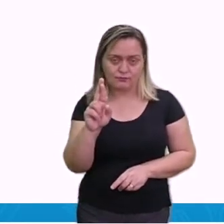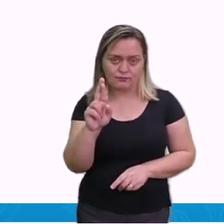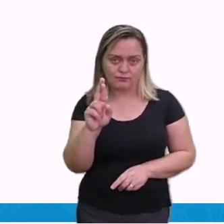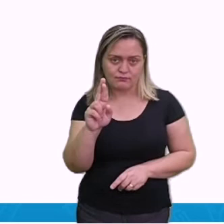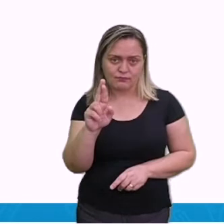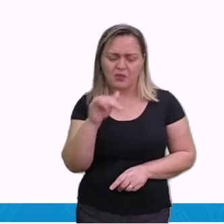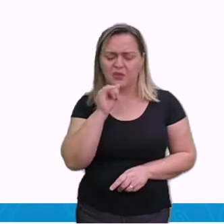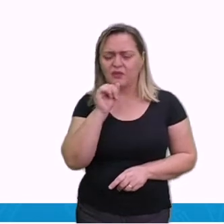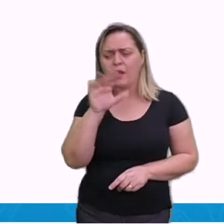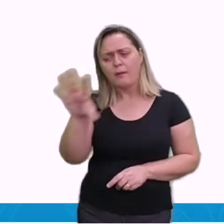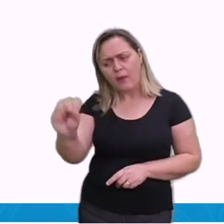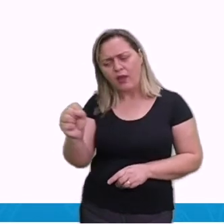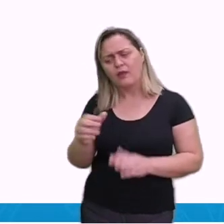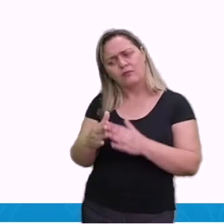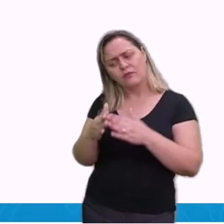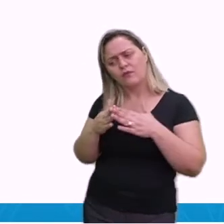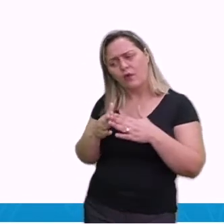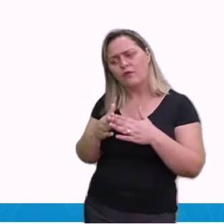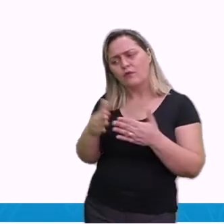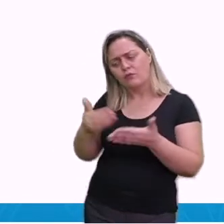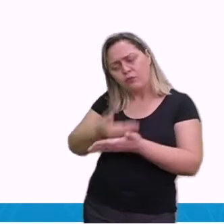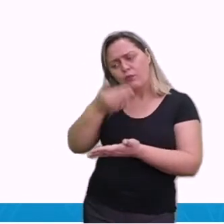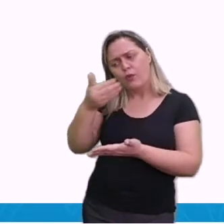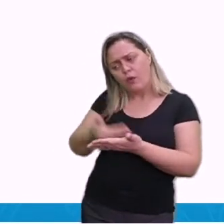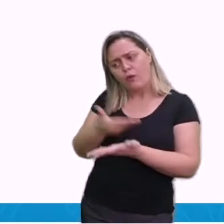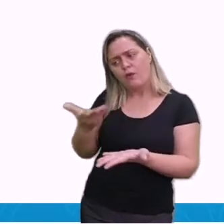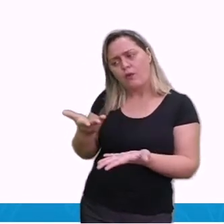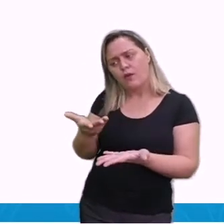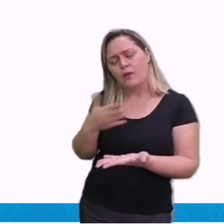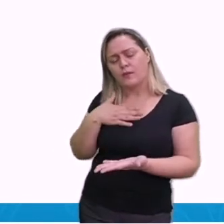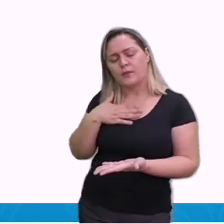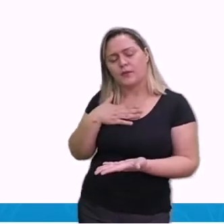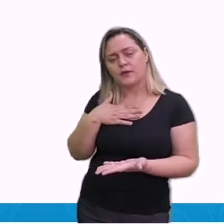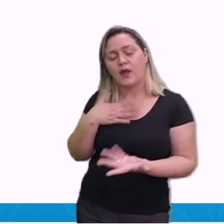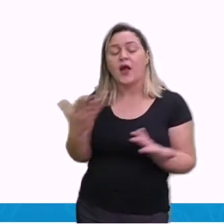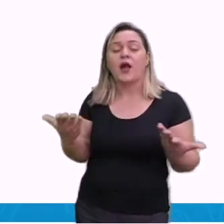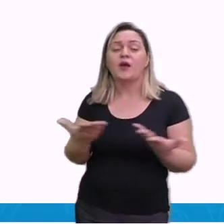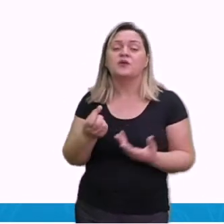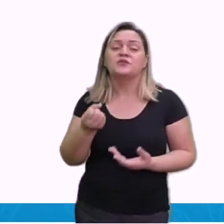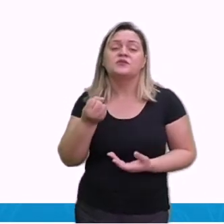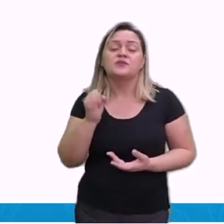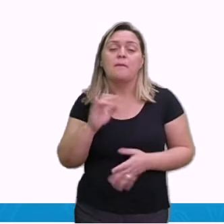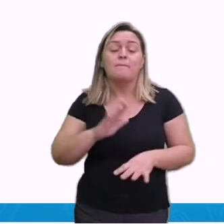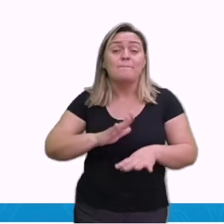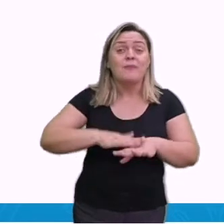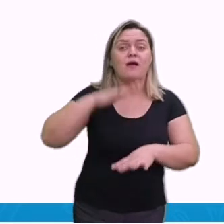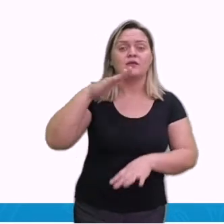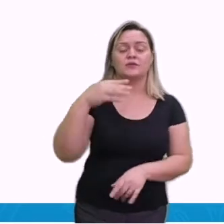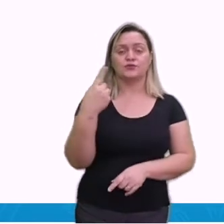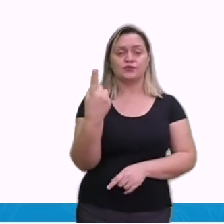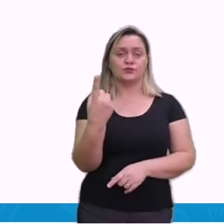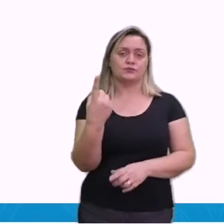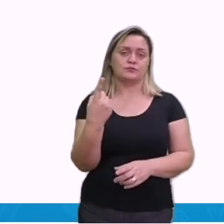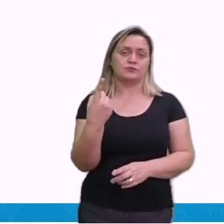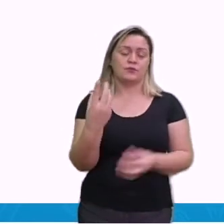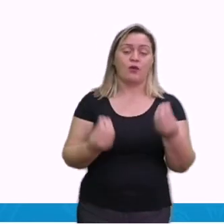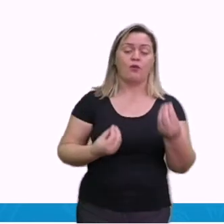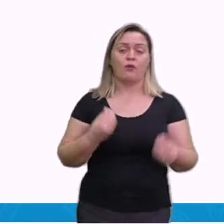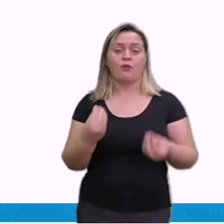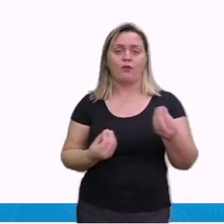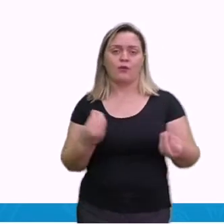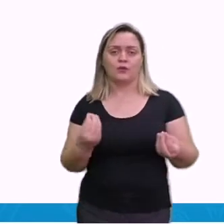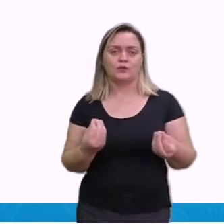Aprendiz, aprendizes. Olha lá. Quando eu falo colher, a gente usa no nosso dia a dia muito a